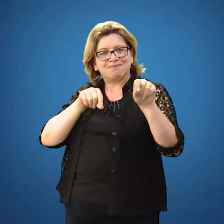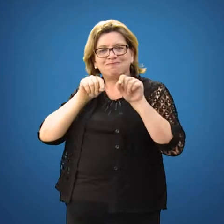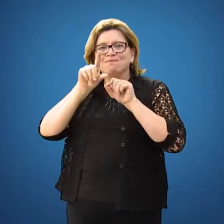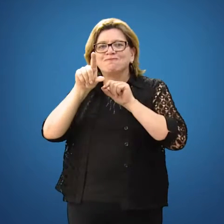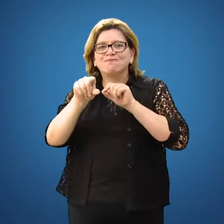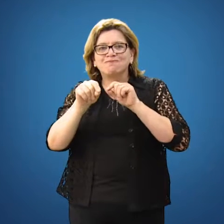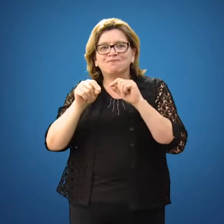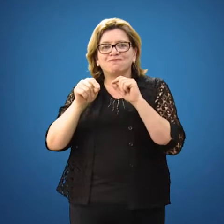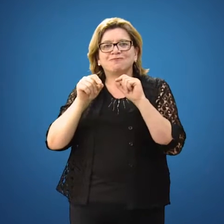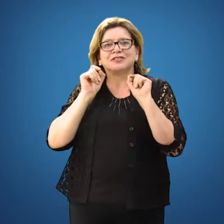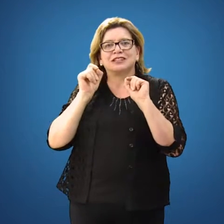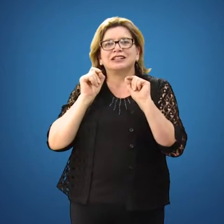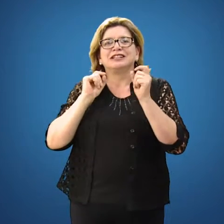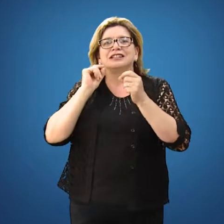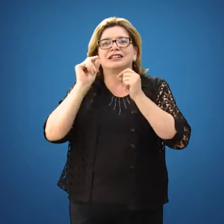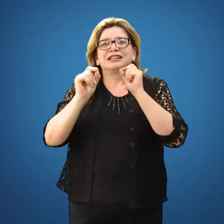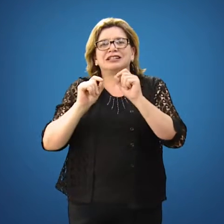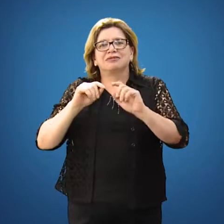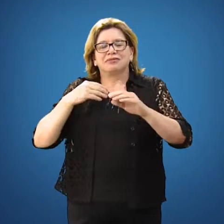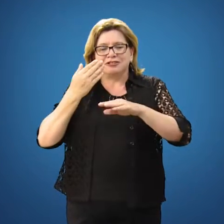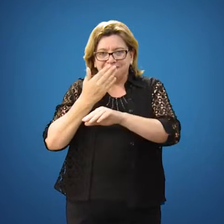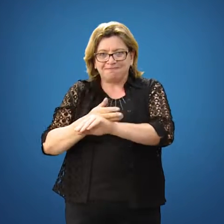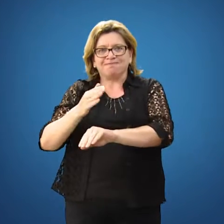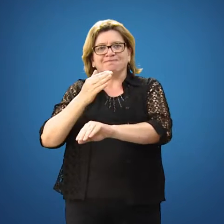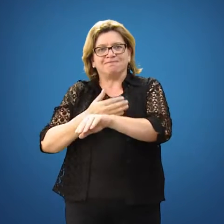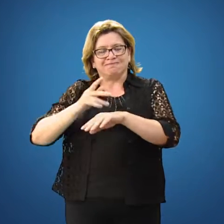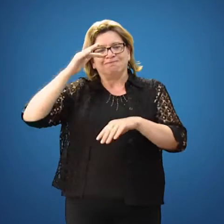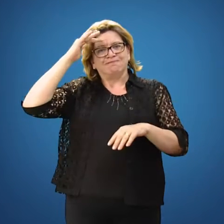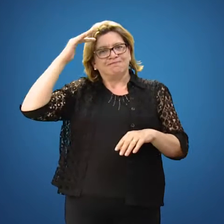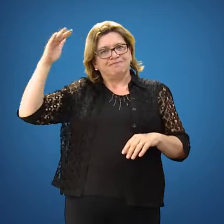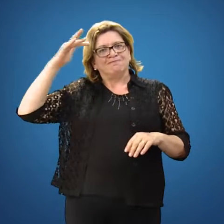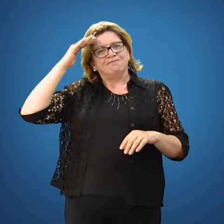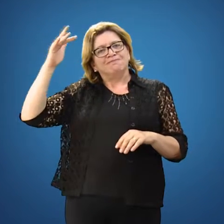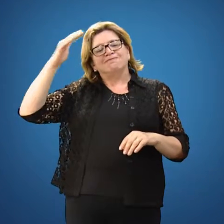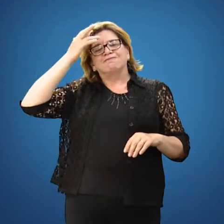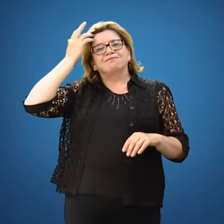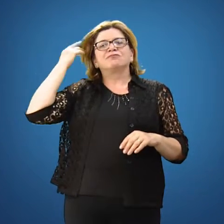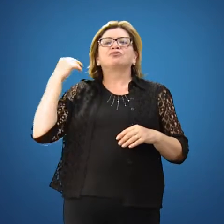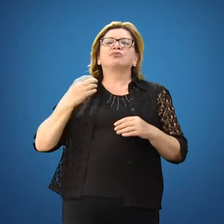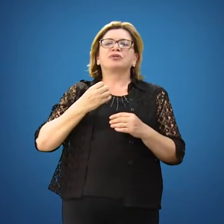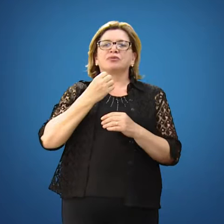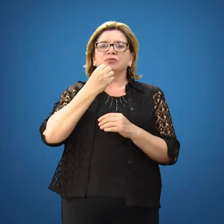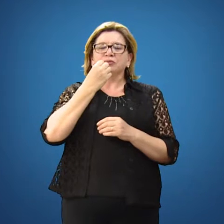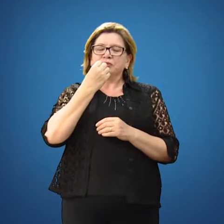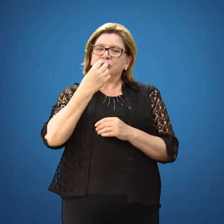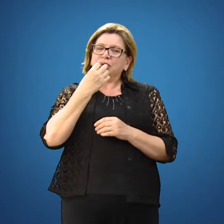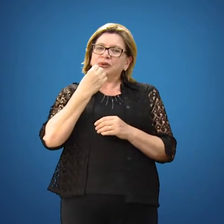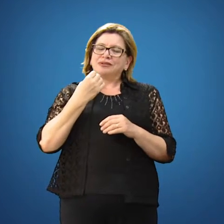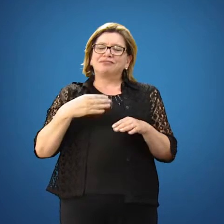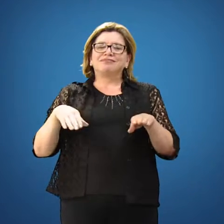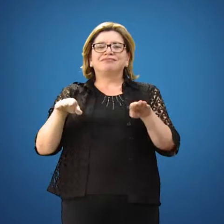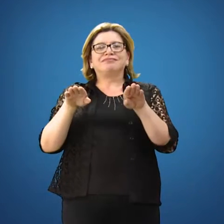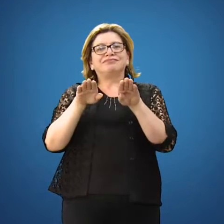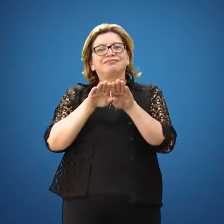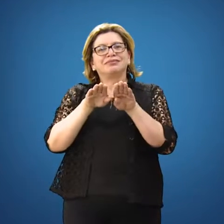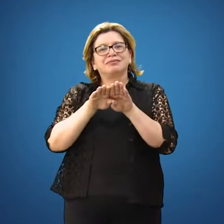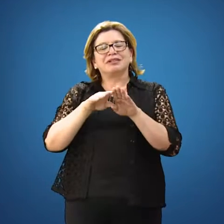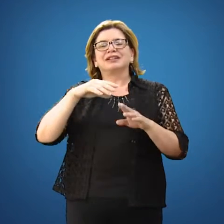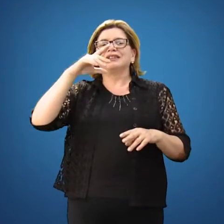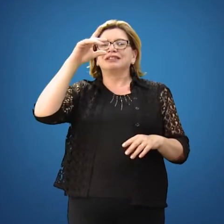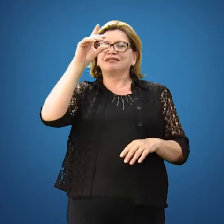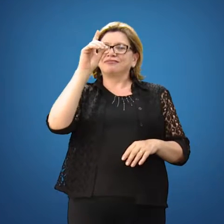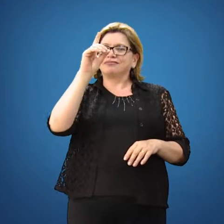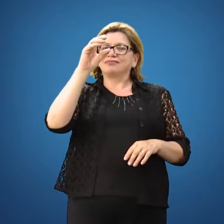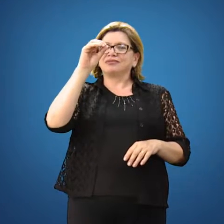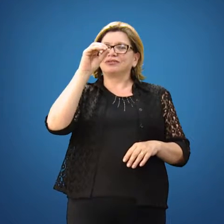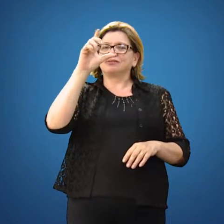e partir realmente para a prática desse sonho. Bom, daí também Fernando Dolabella,